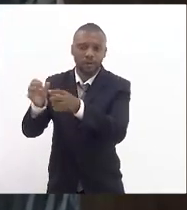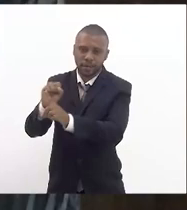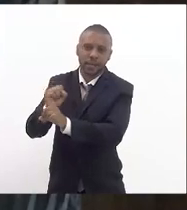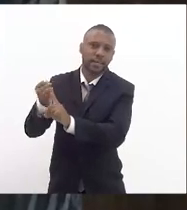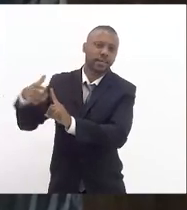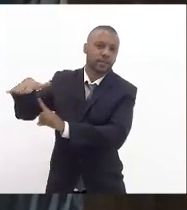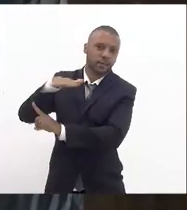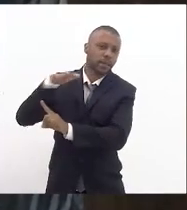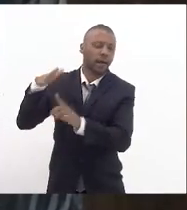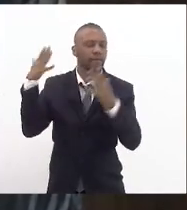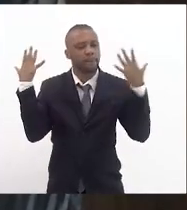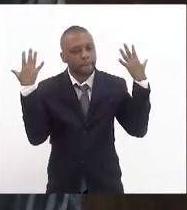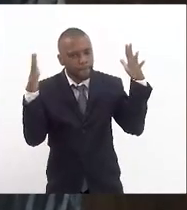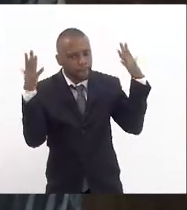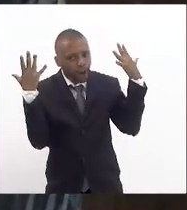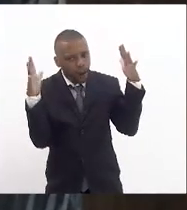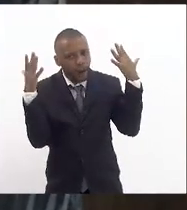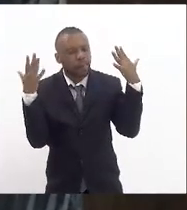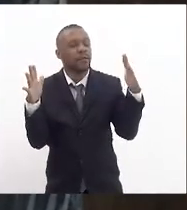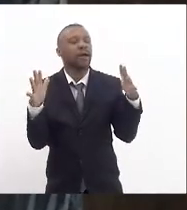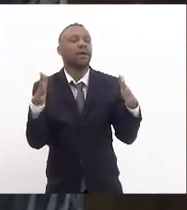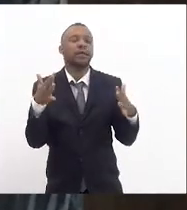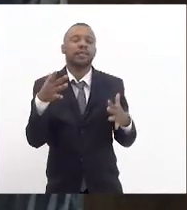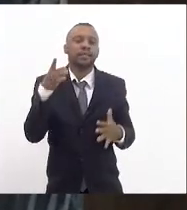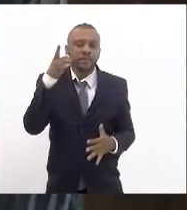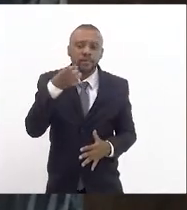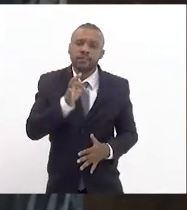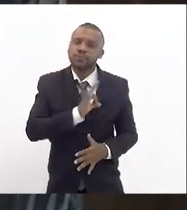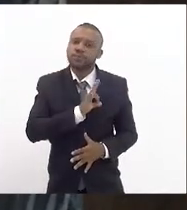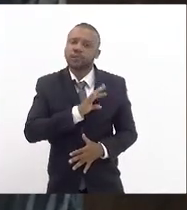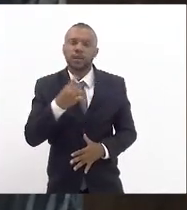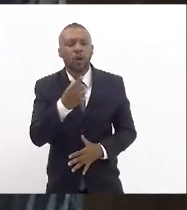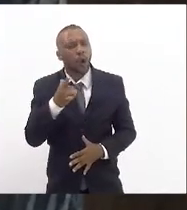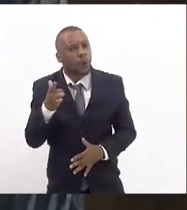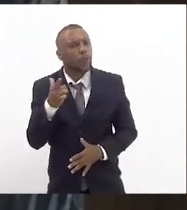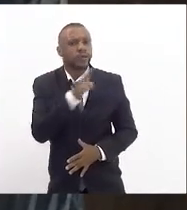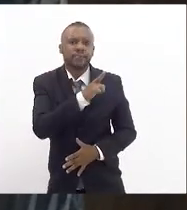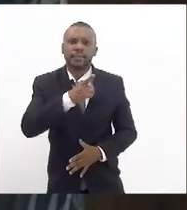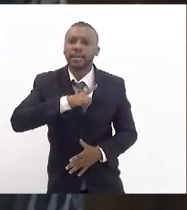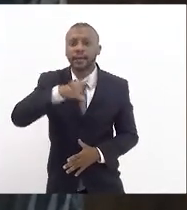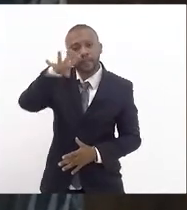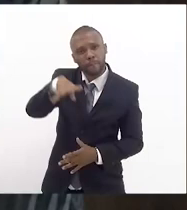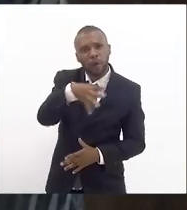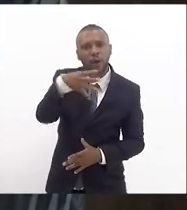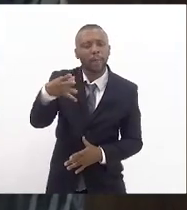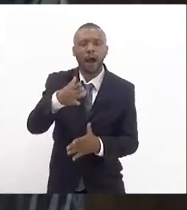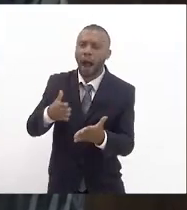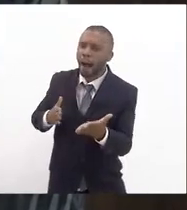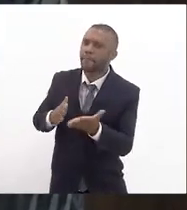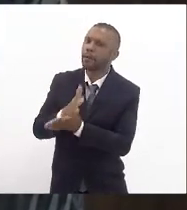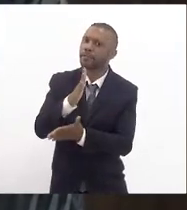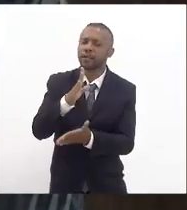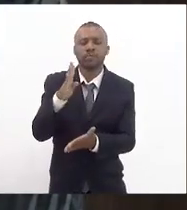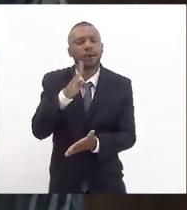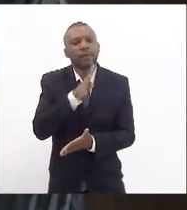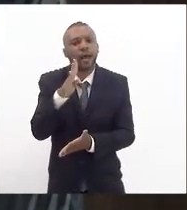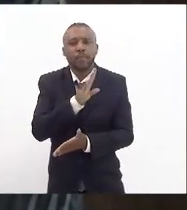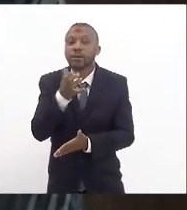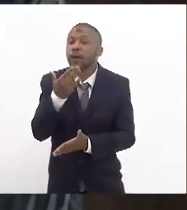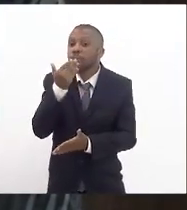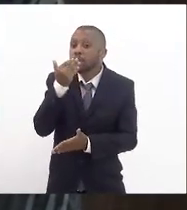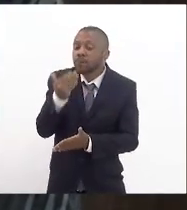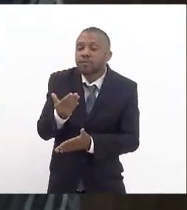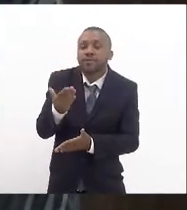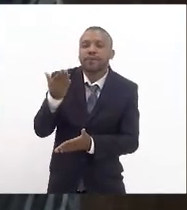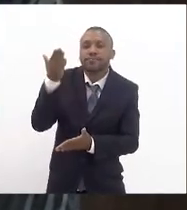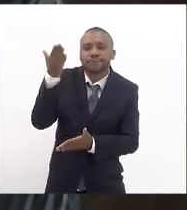Marta Rocha, e que consigamos ter este programa aprovado o mais rápido possível. Gostaria de pedir a Vossa